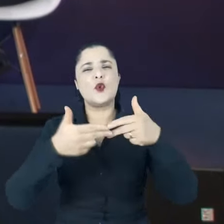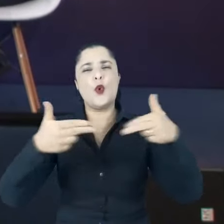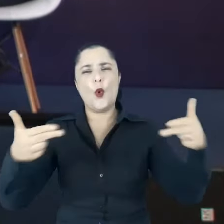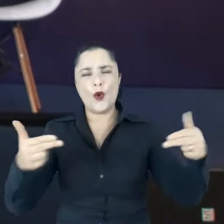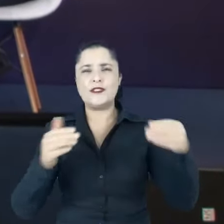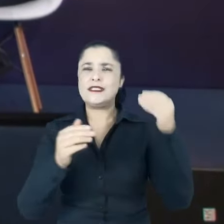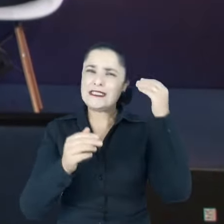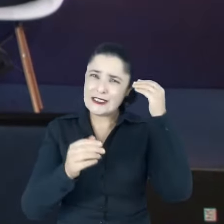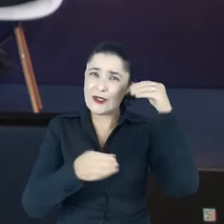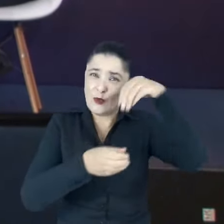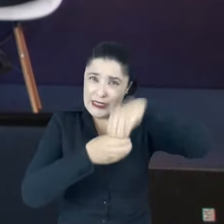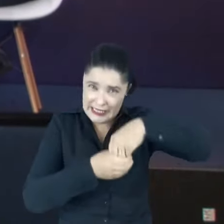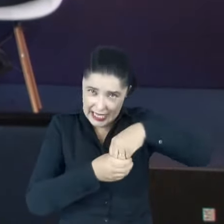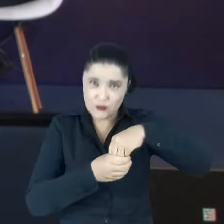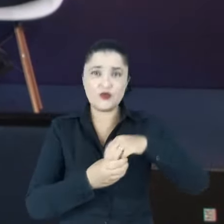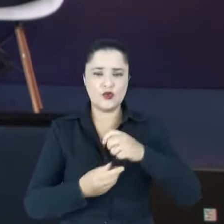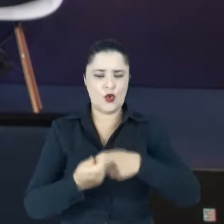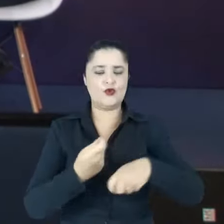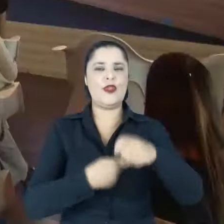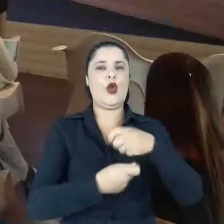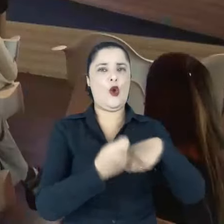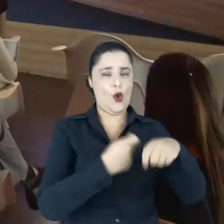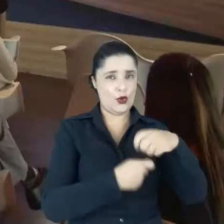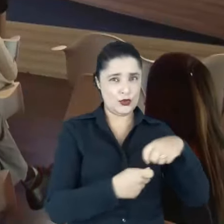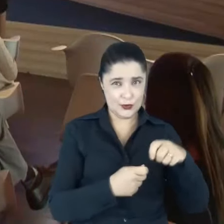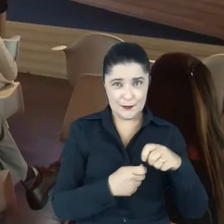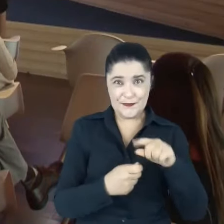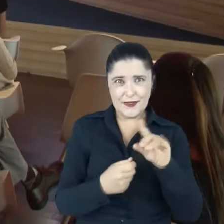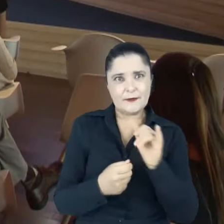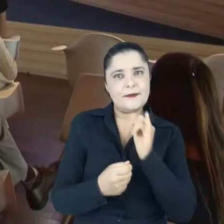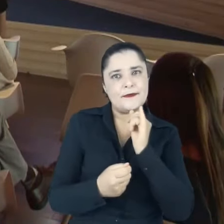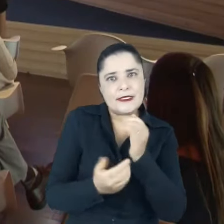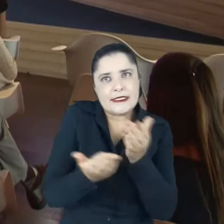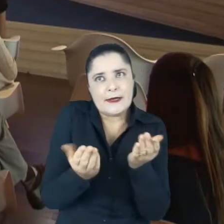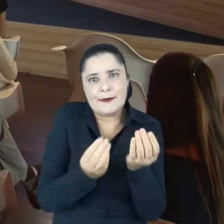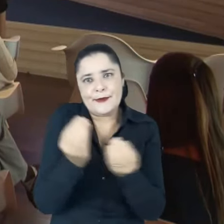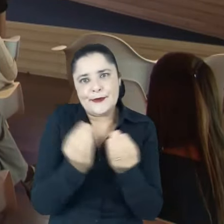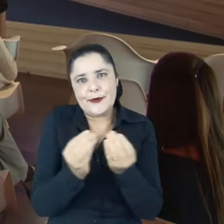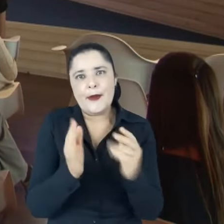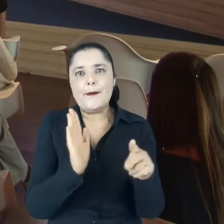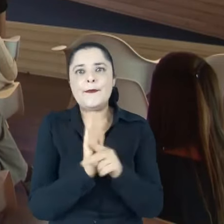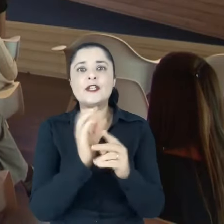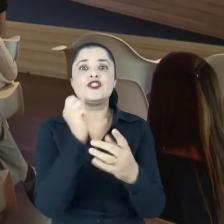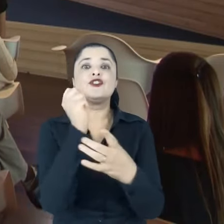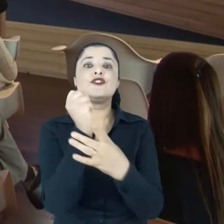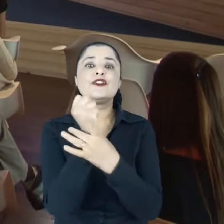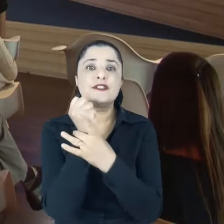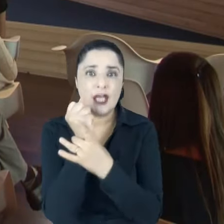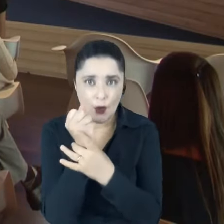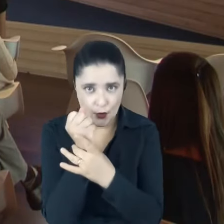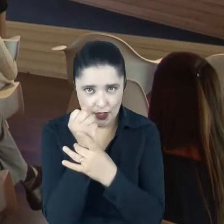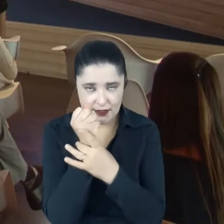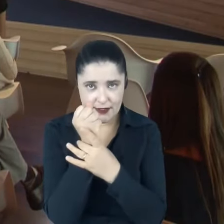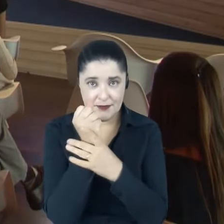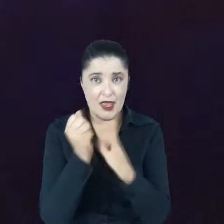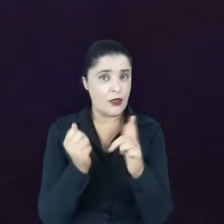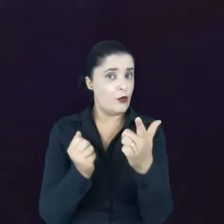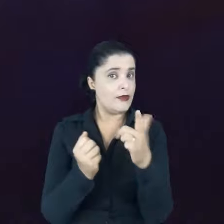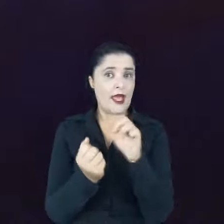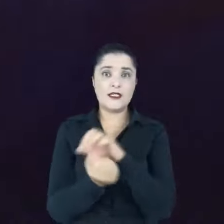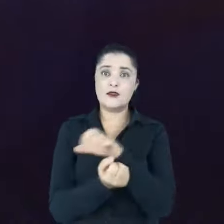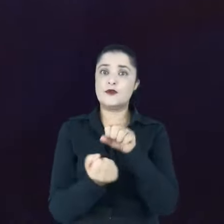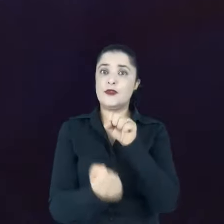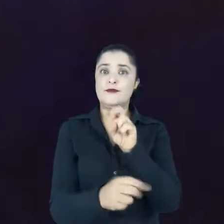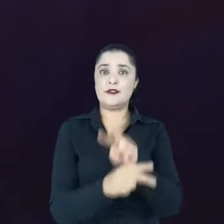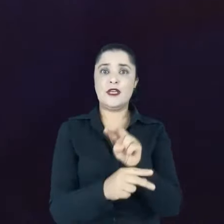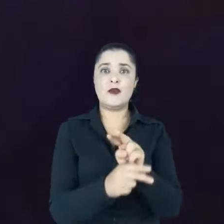nosso negócio. E como exemplo também a parte de segurança. Né? Não existe sustentabilidade sem uma operação segura. A gente trabalha